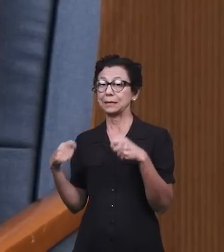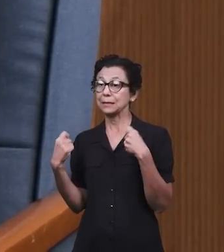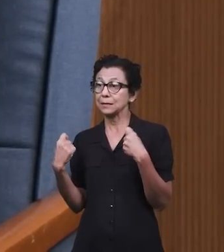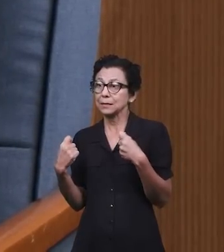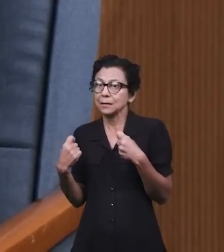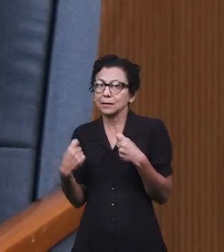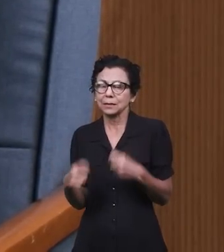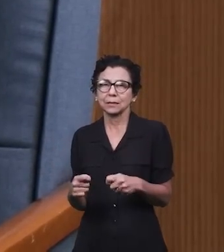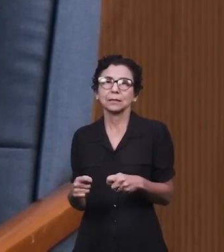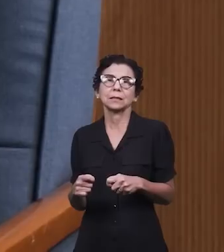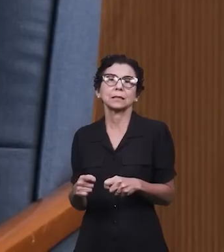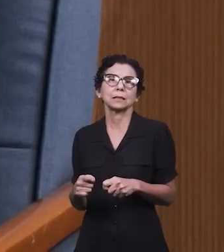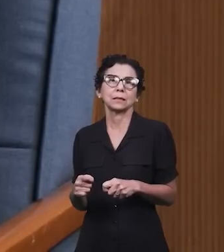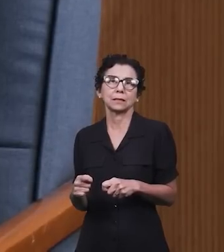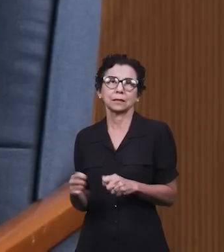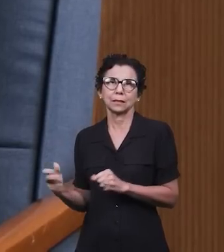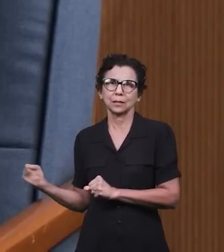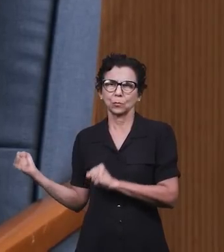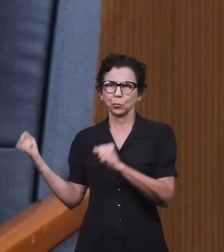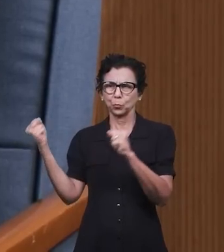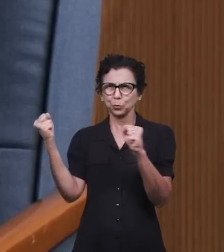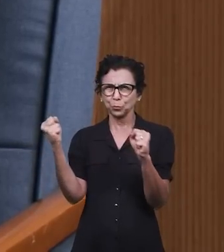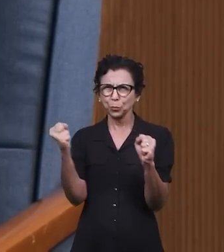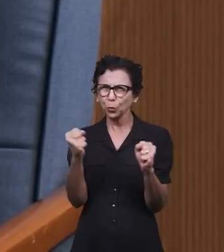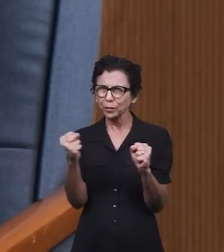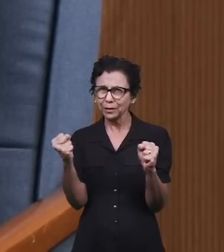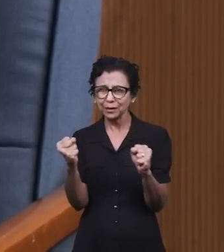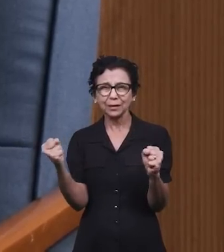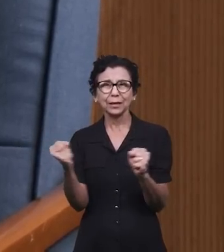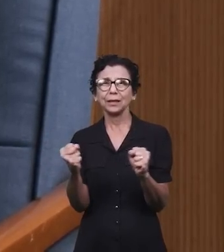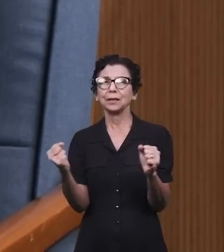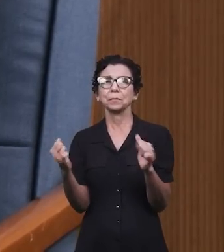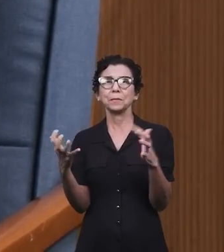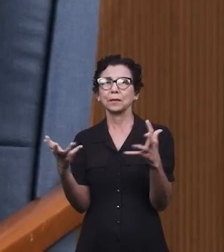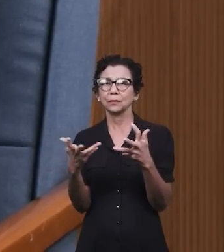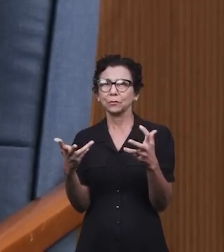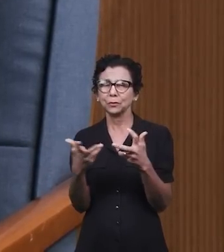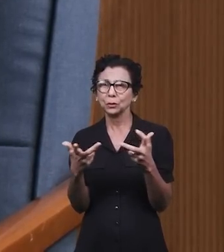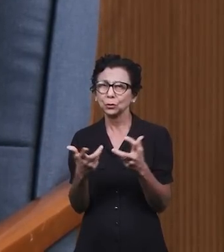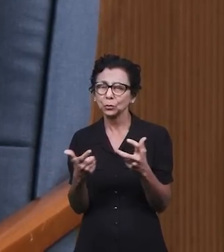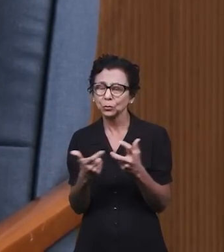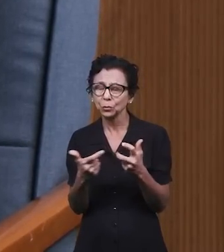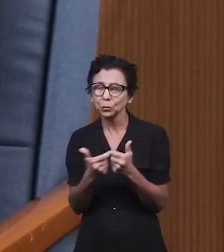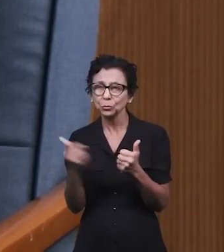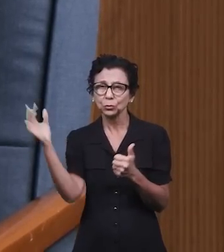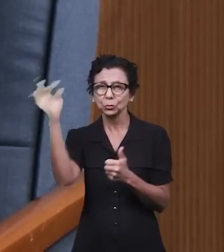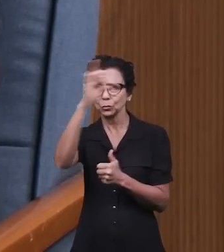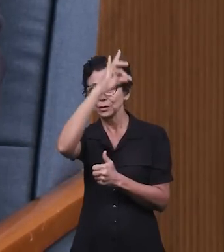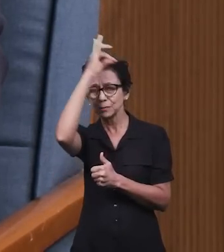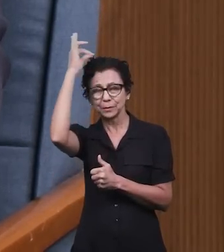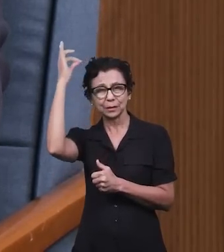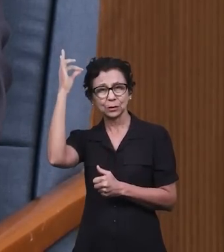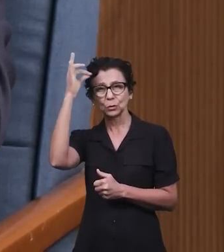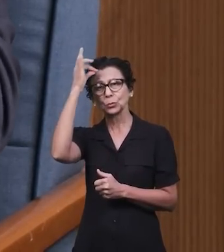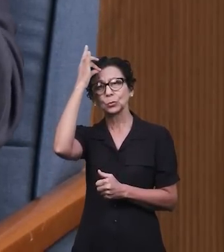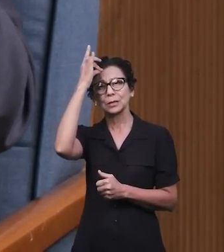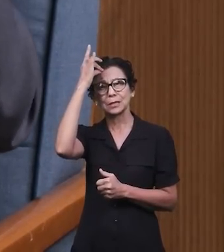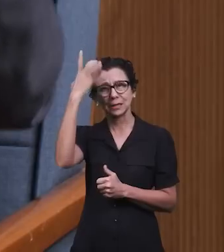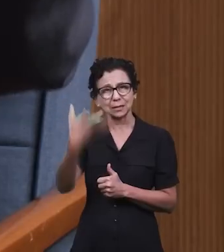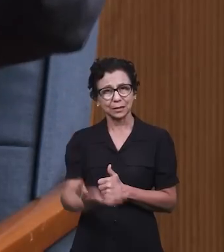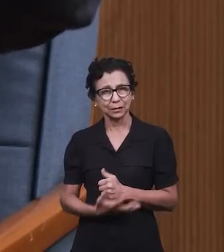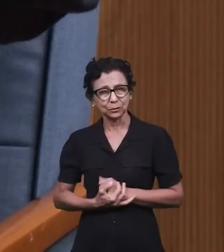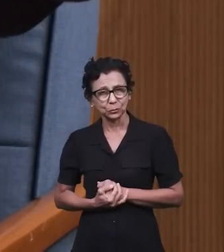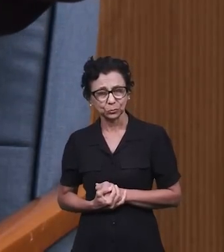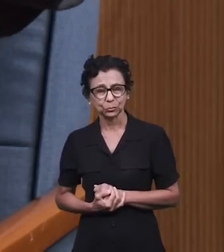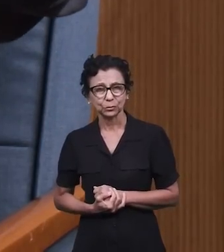operação intensa, gloriosa, ou seja, nós temos que estar embriagados, não com o vinho